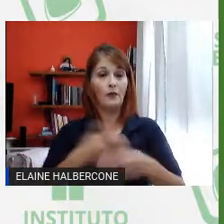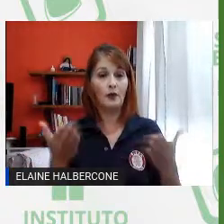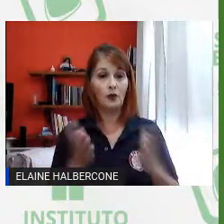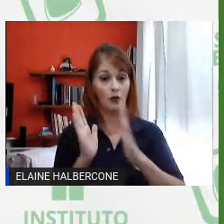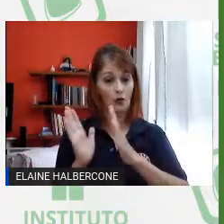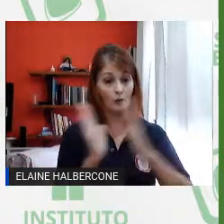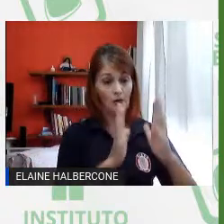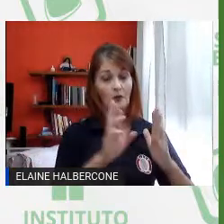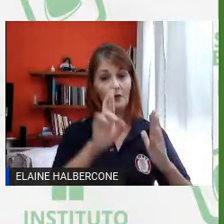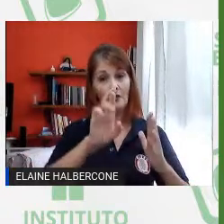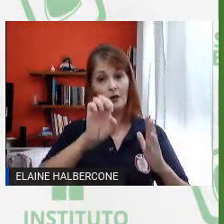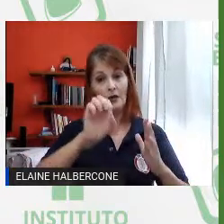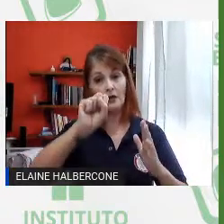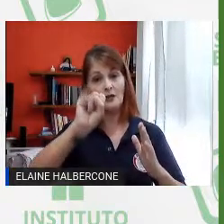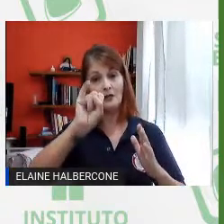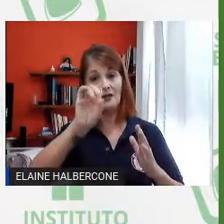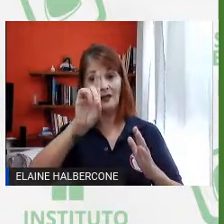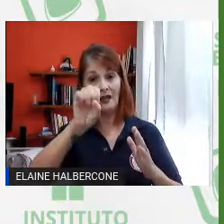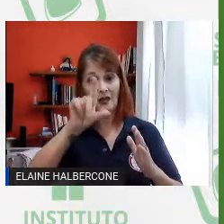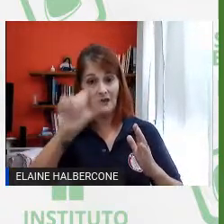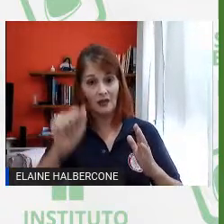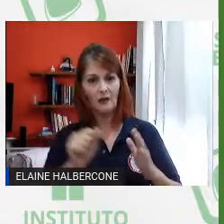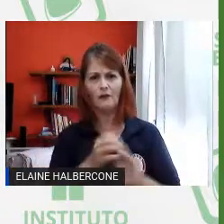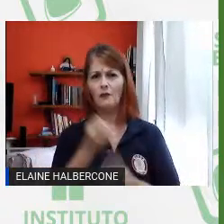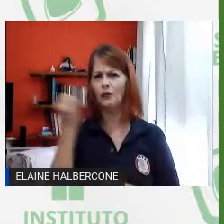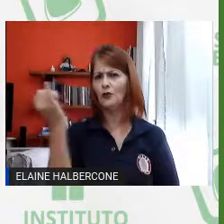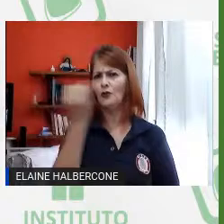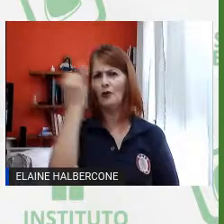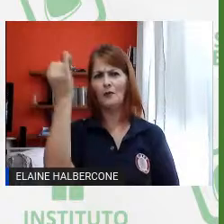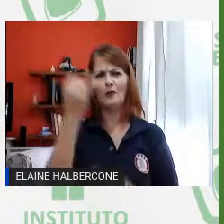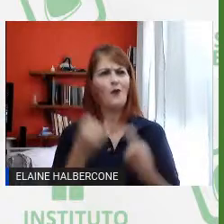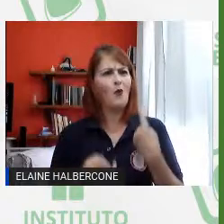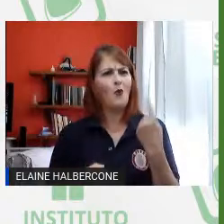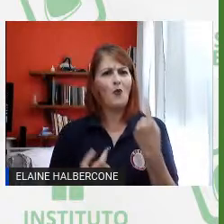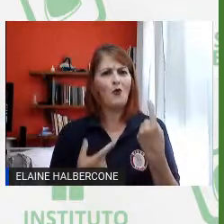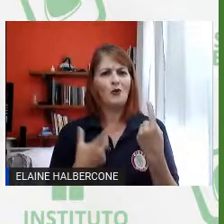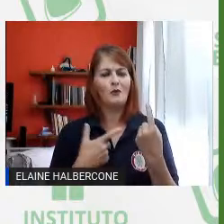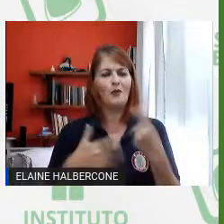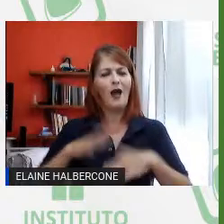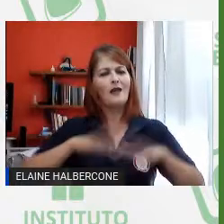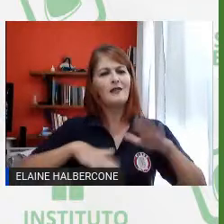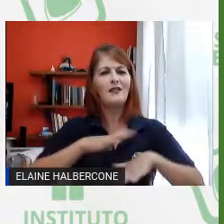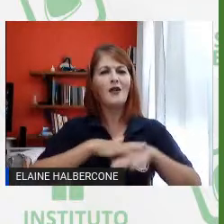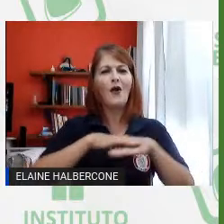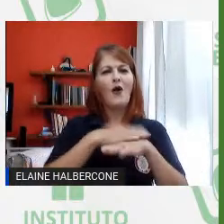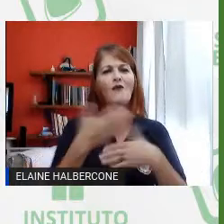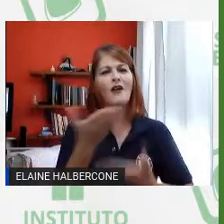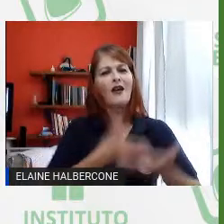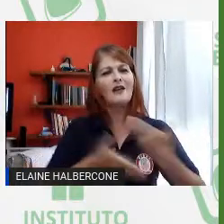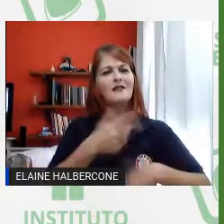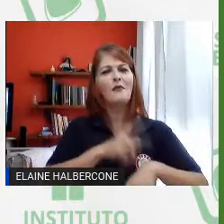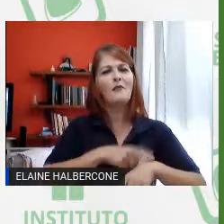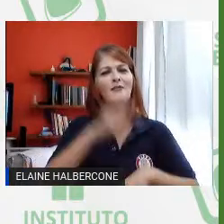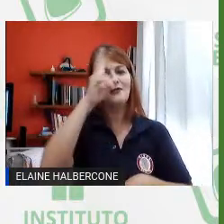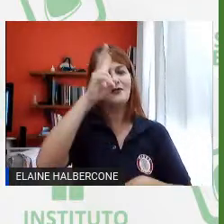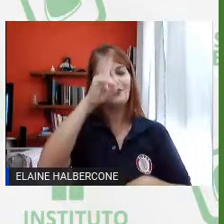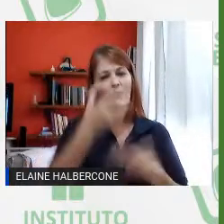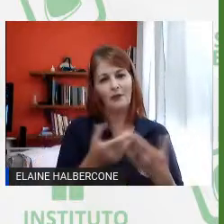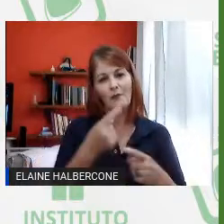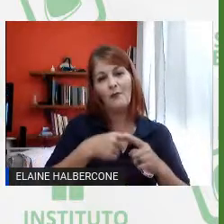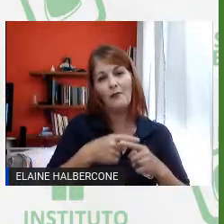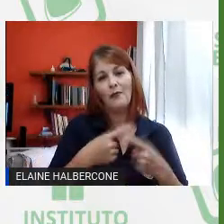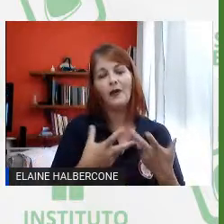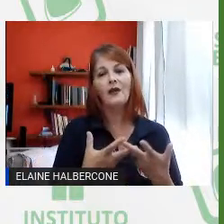residência foi um momento muito ímpar, muito singular. Em algumas conversas, a gente chegou até a dizer que foi um momento histórico. Por a gente